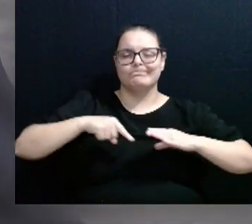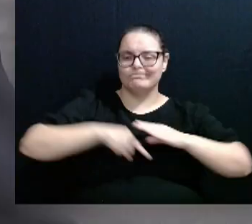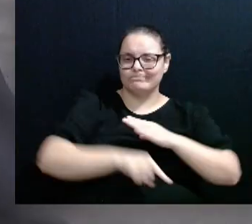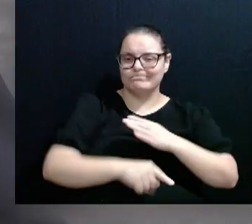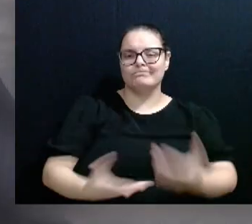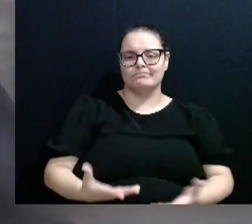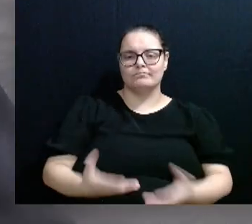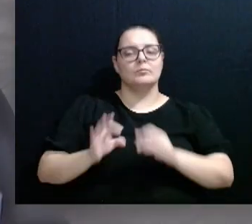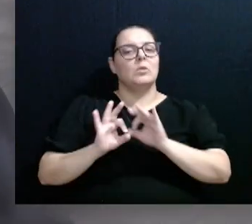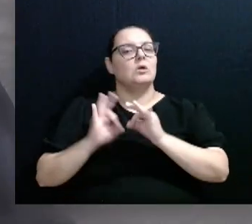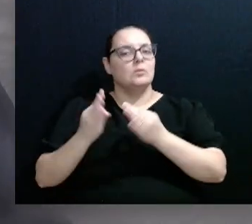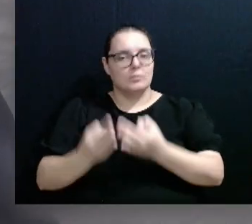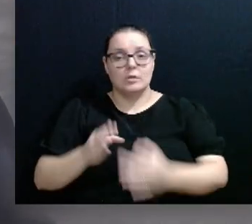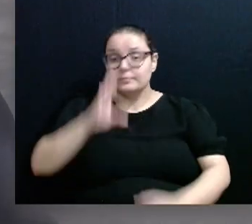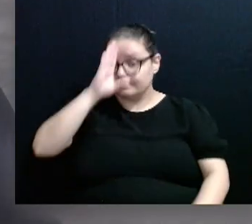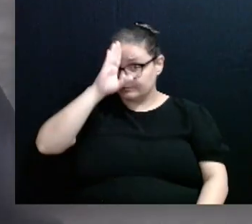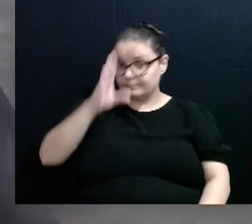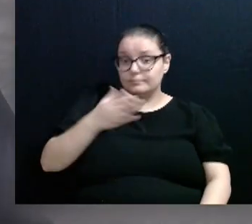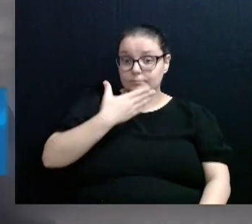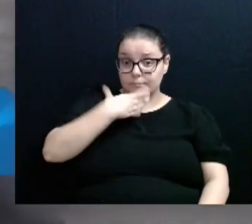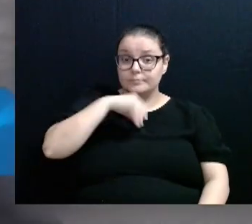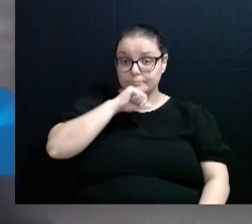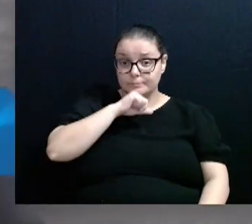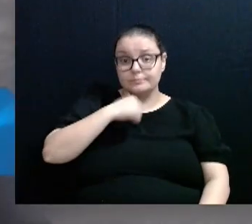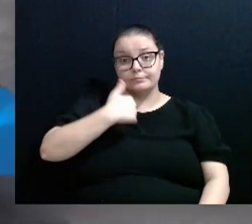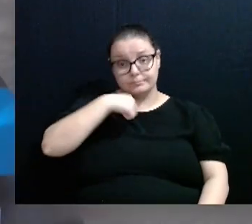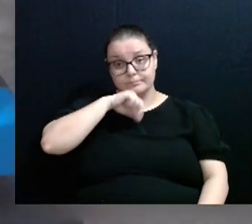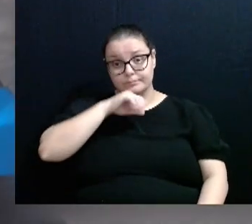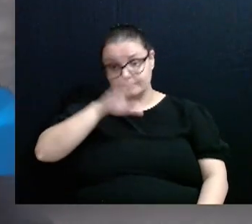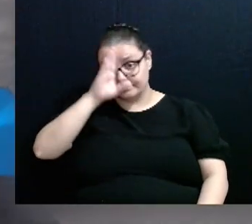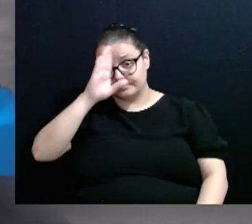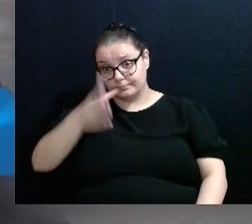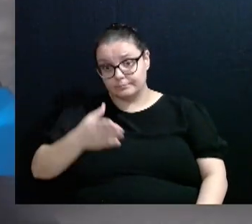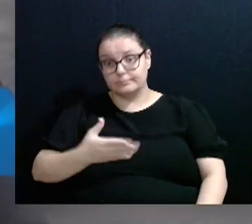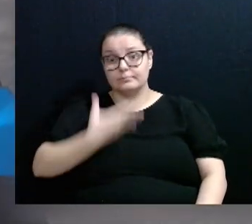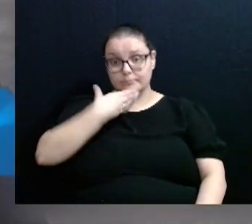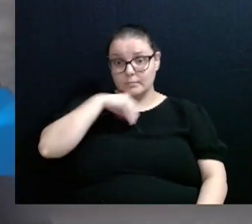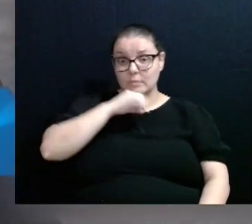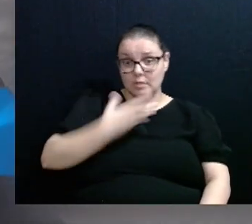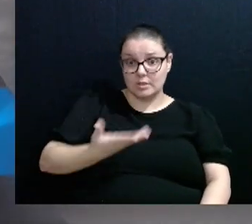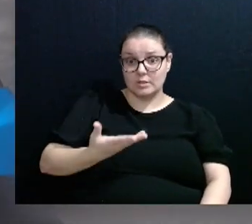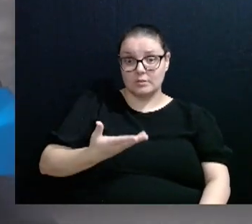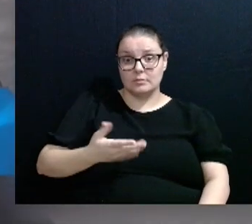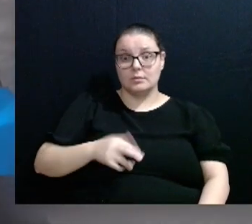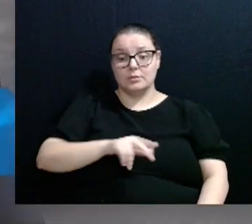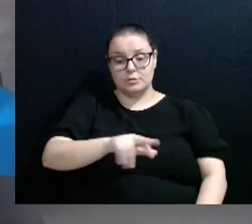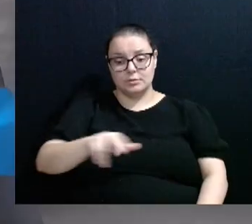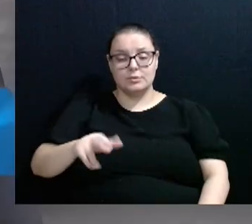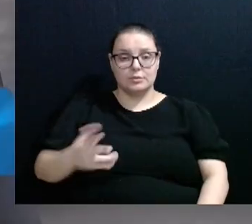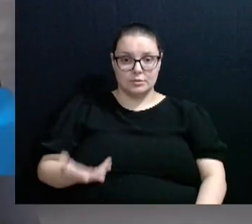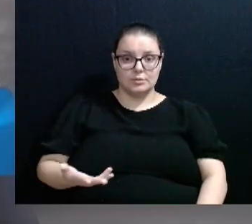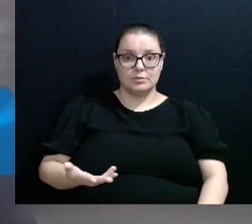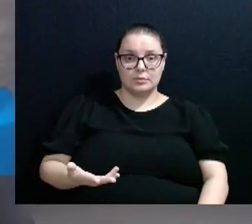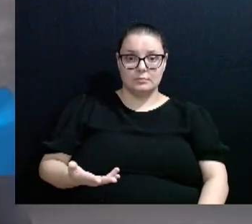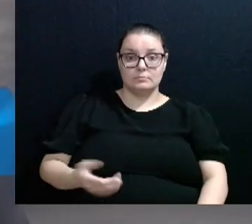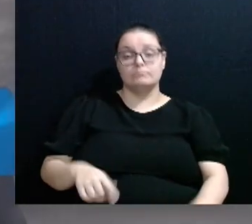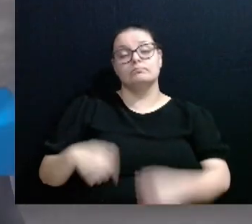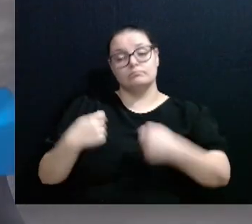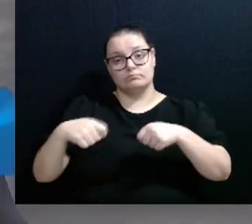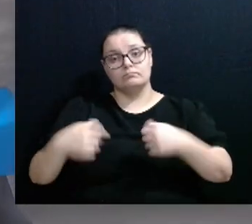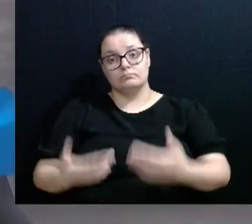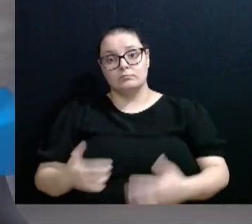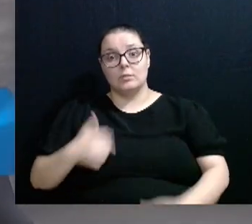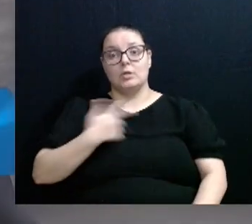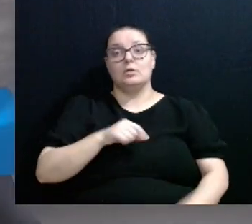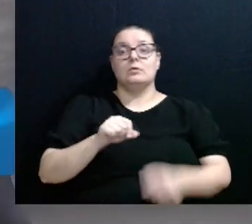família, principalmente para os pais. Mãe, principalmente, pai e irmãos. E é necessário a gente fazer com que a